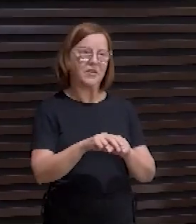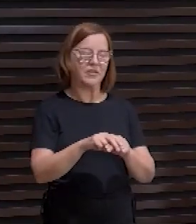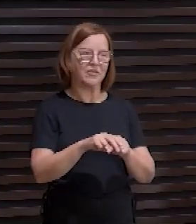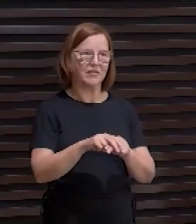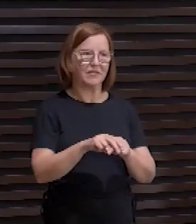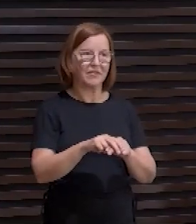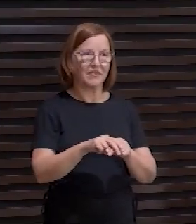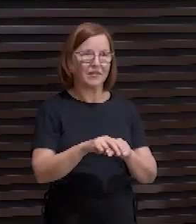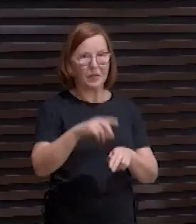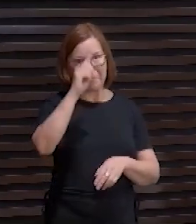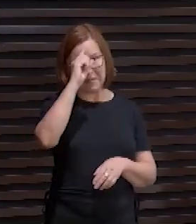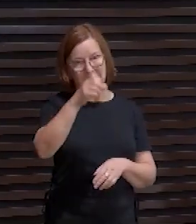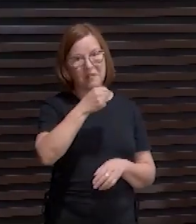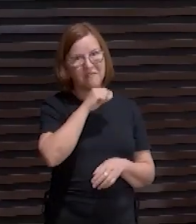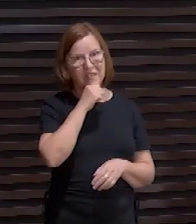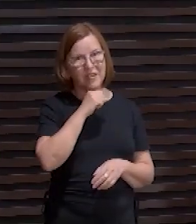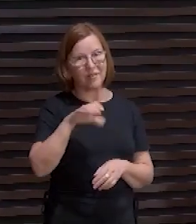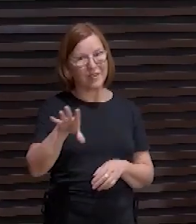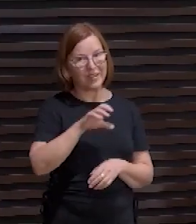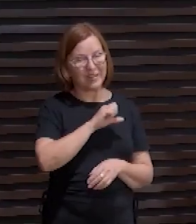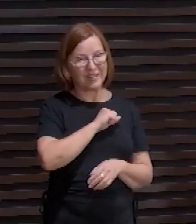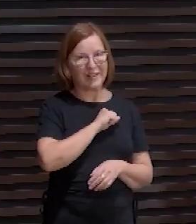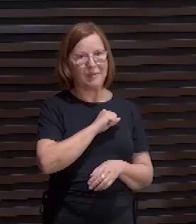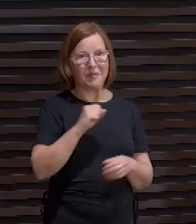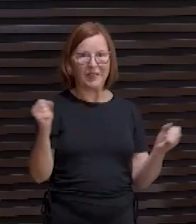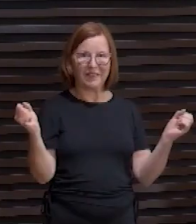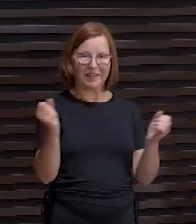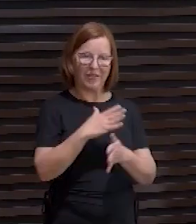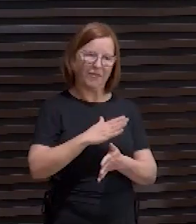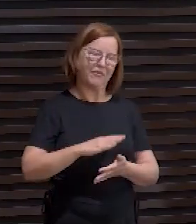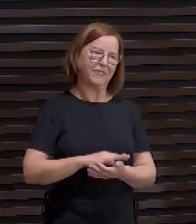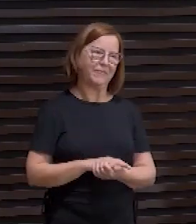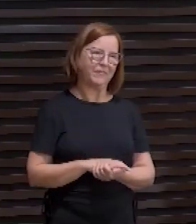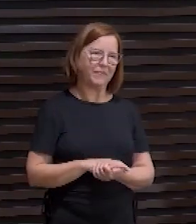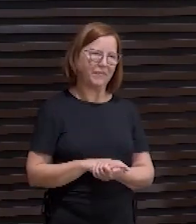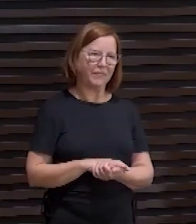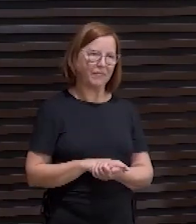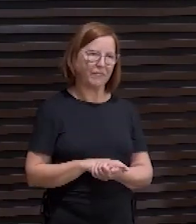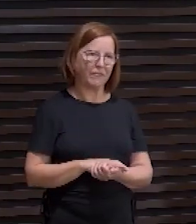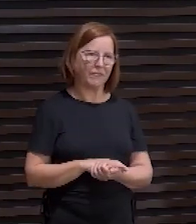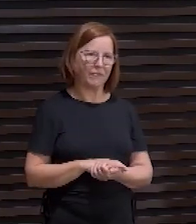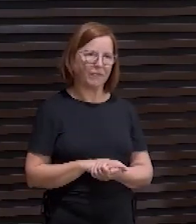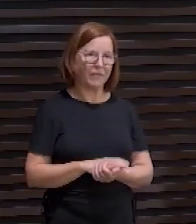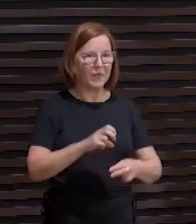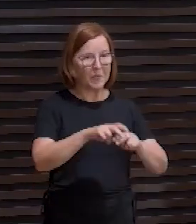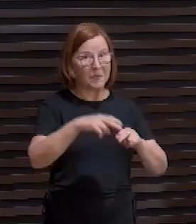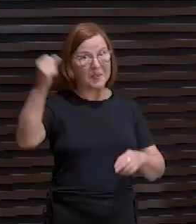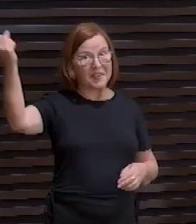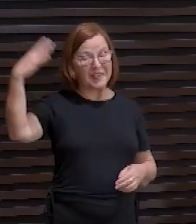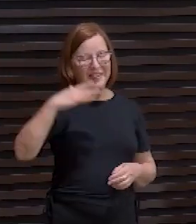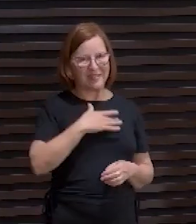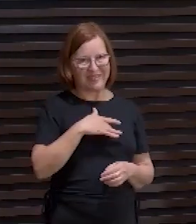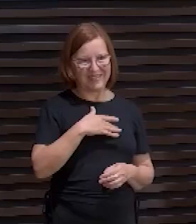novo. As dimensões de Cristo rompem com o tradicional. Por graça e misericórdia, o